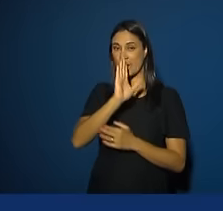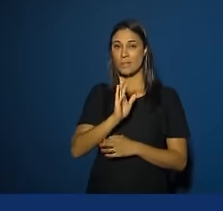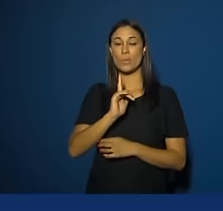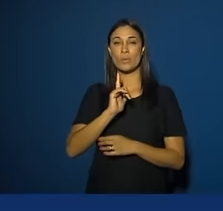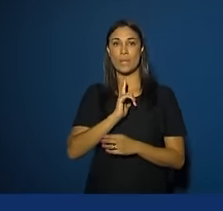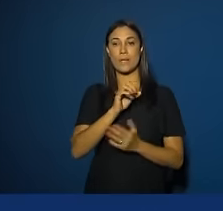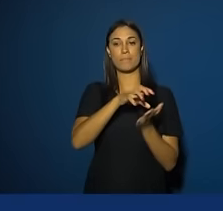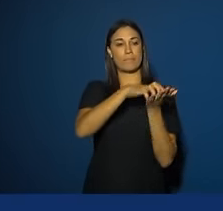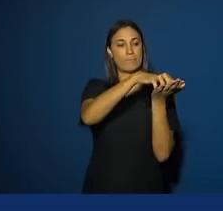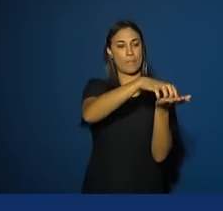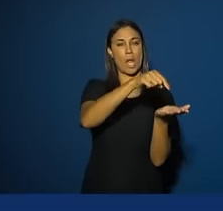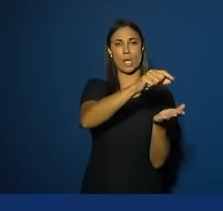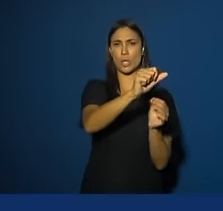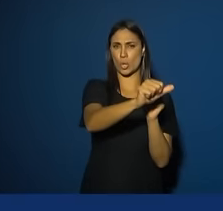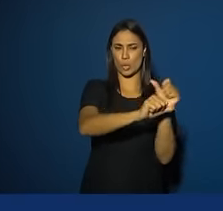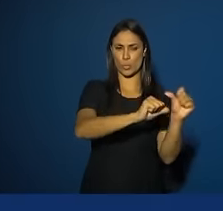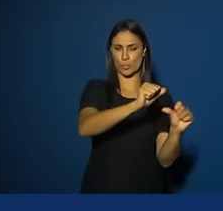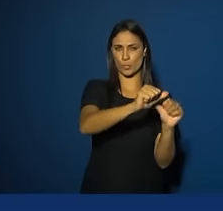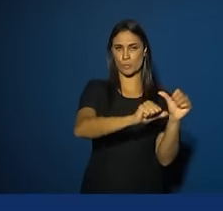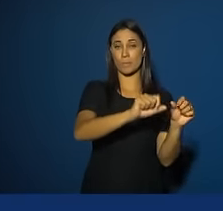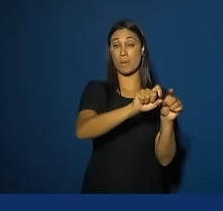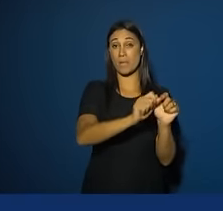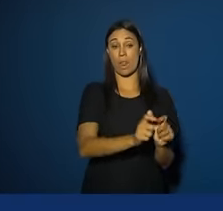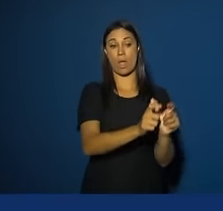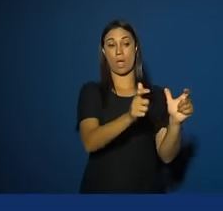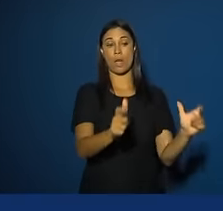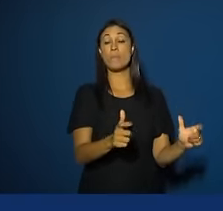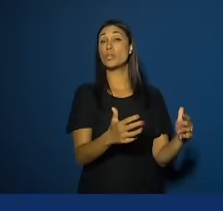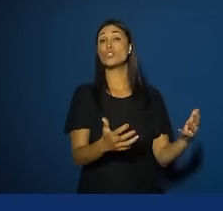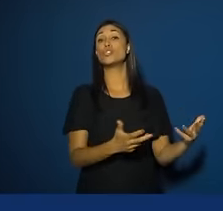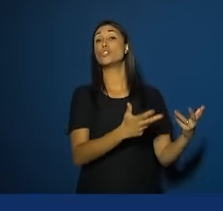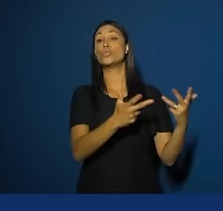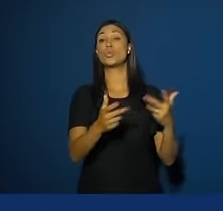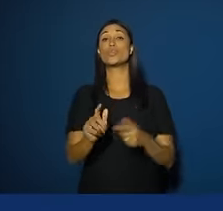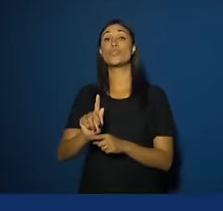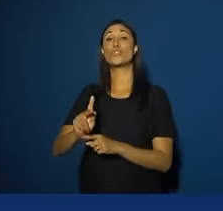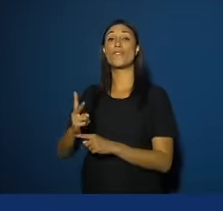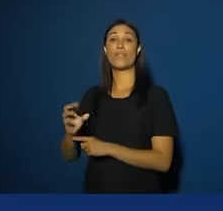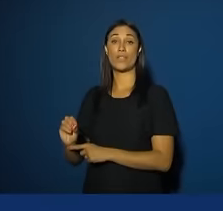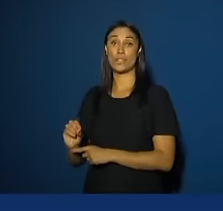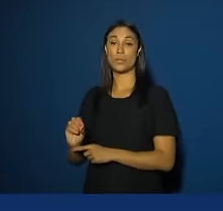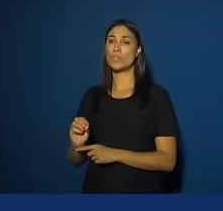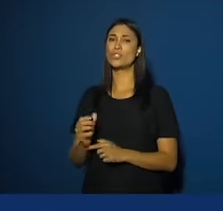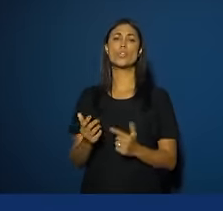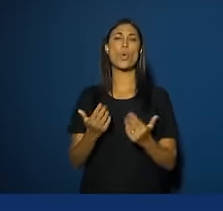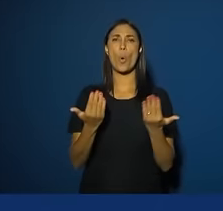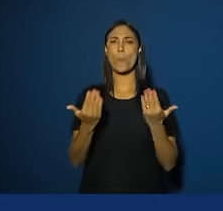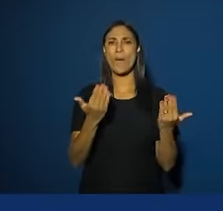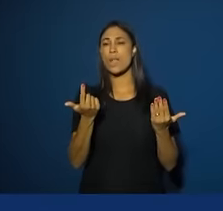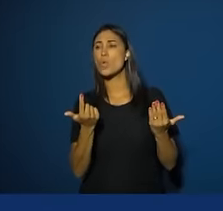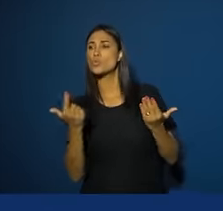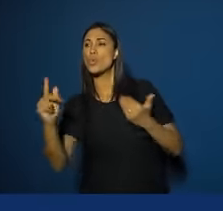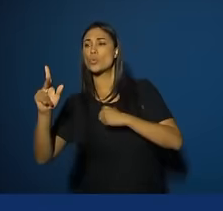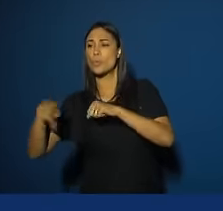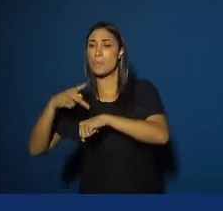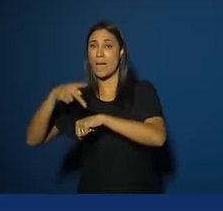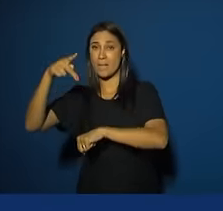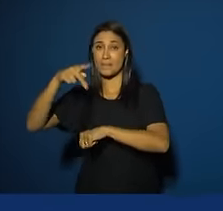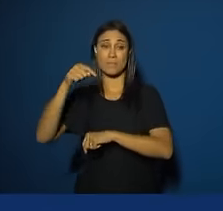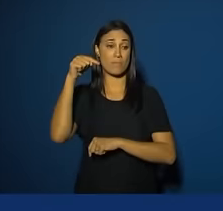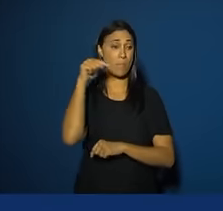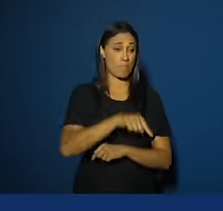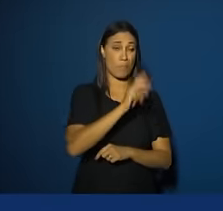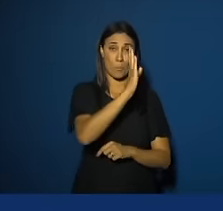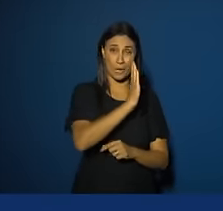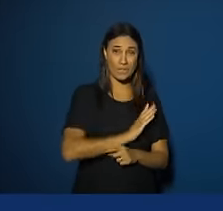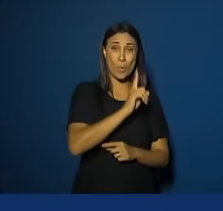a matriz renovável mais Ampla de todo G20 de todos os grandes países o Brasil é o mais renovável dos